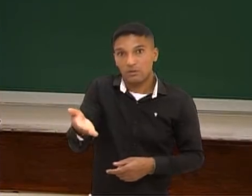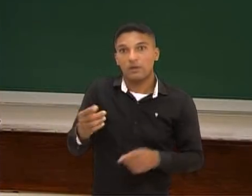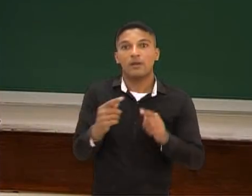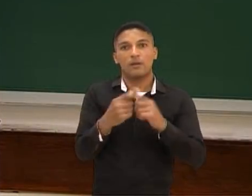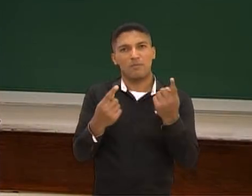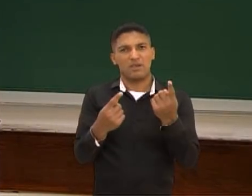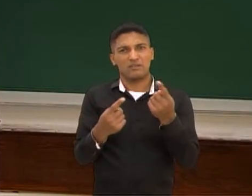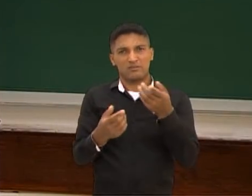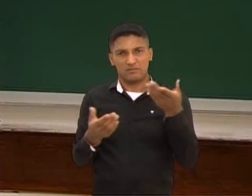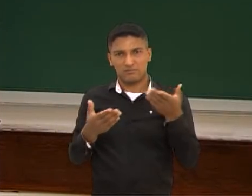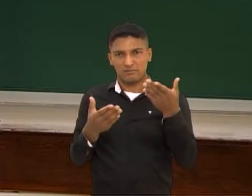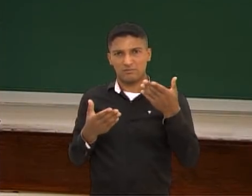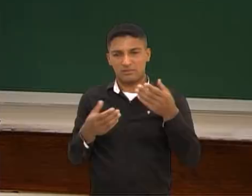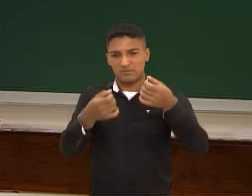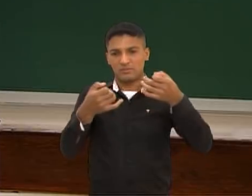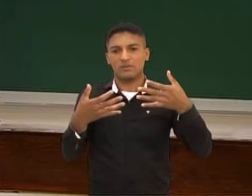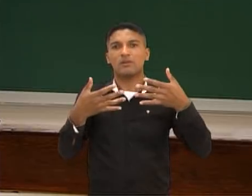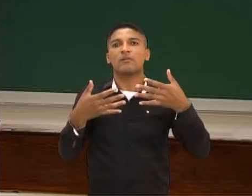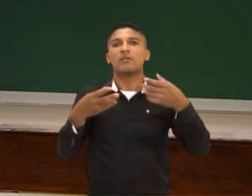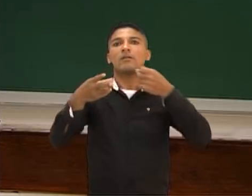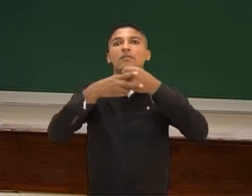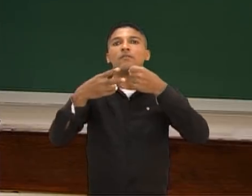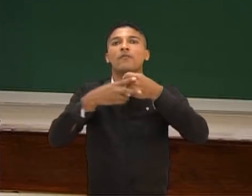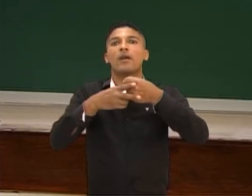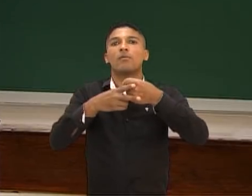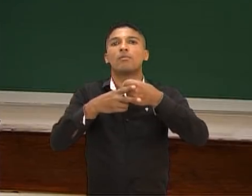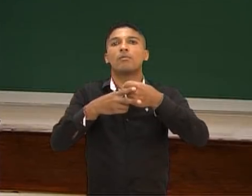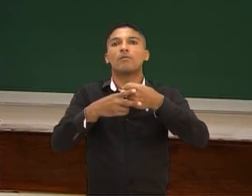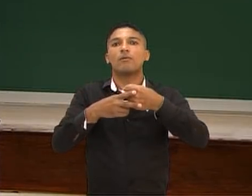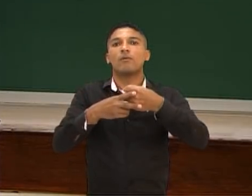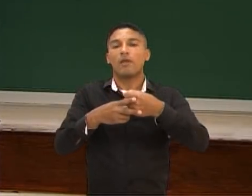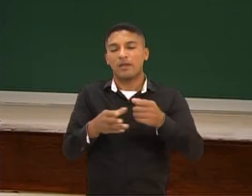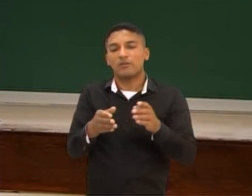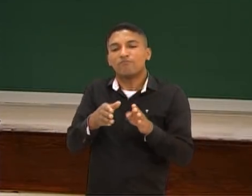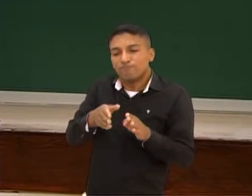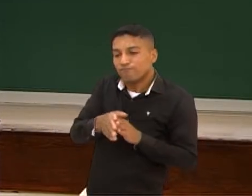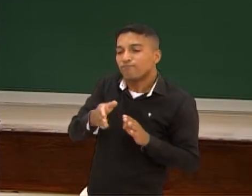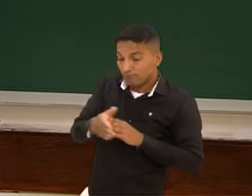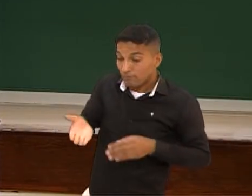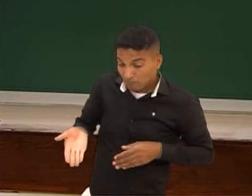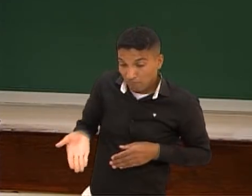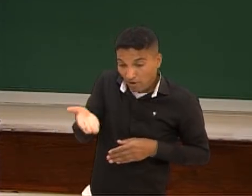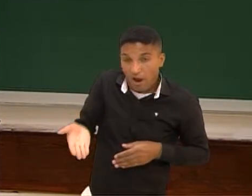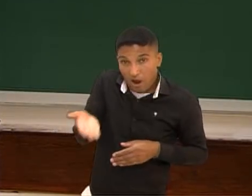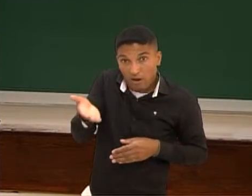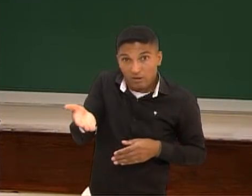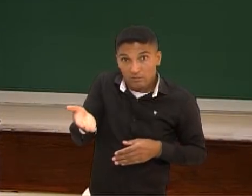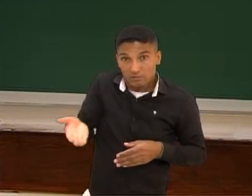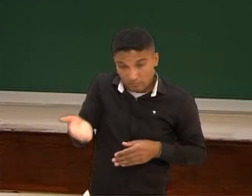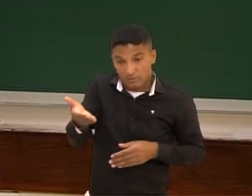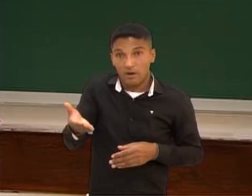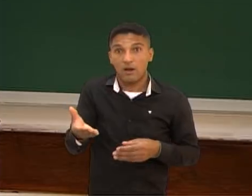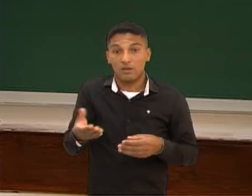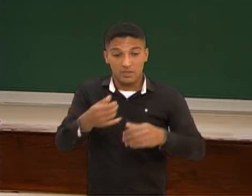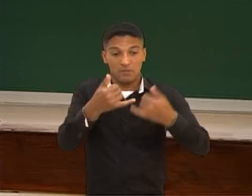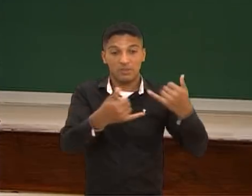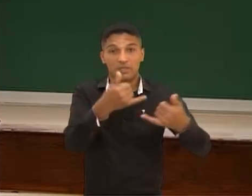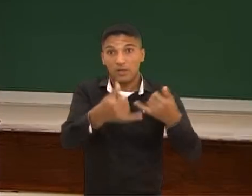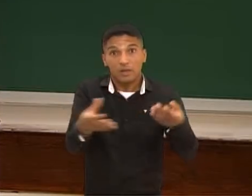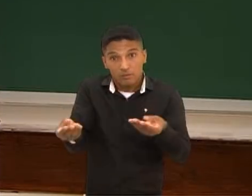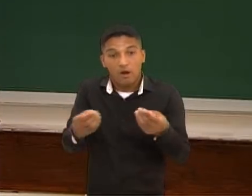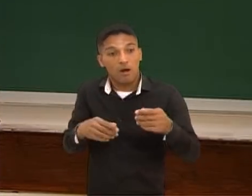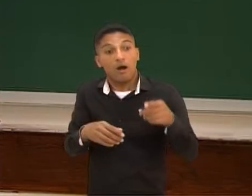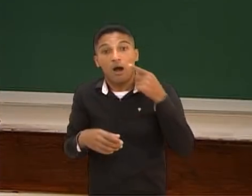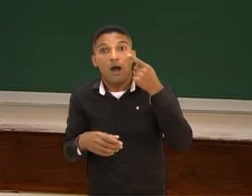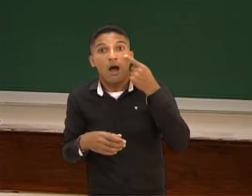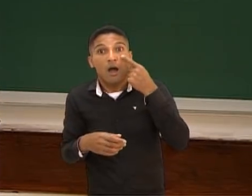é um apelo, é um recurso mais apelativo para ver se sensibiliza as pessoas, né? Para doarem brinquedos para quem precisa. Então a gente tem que o